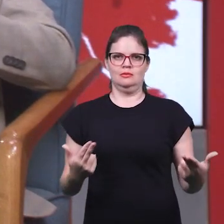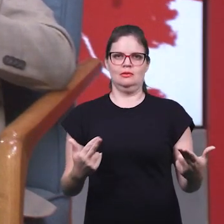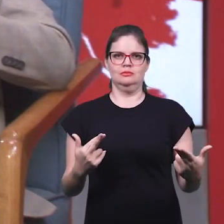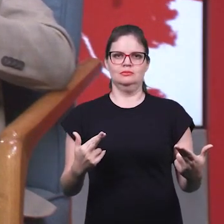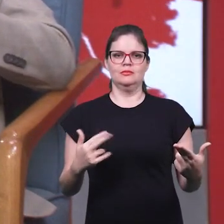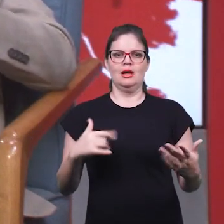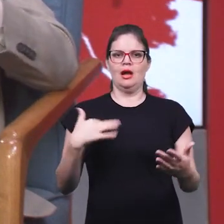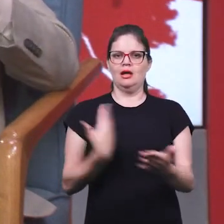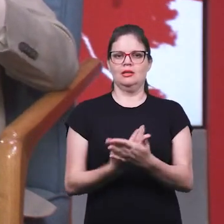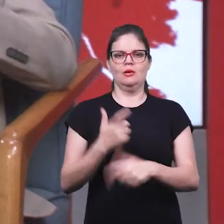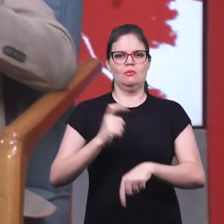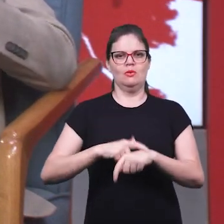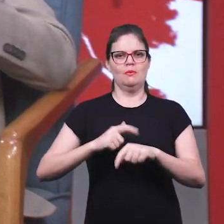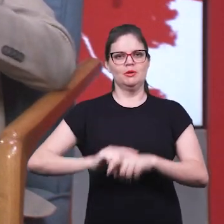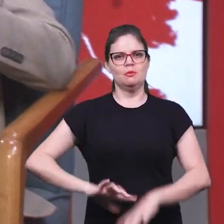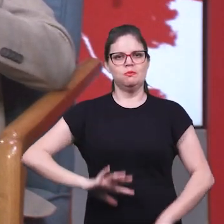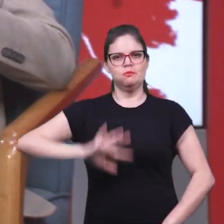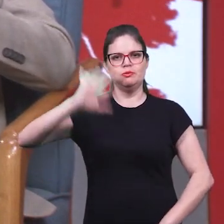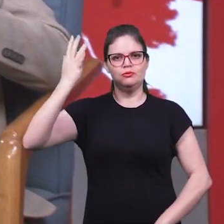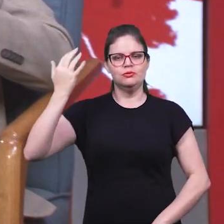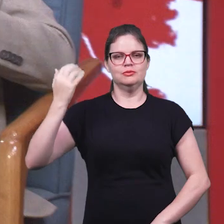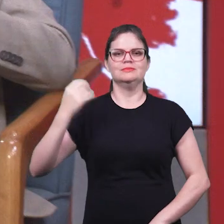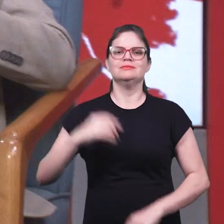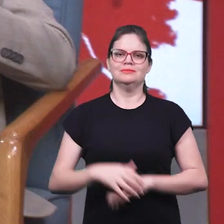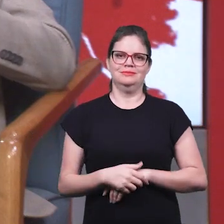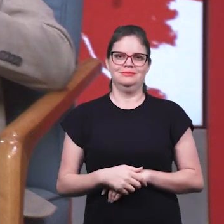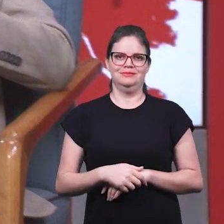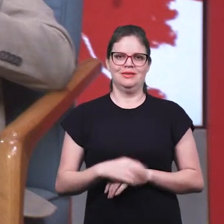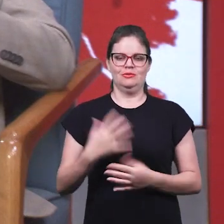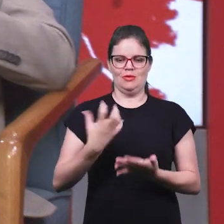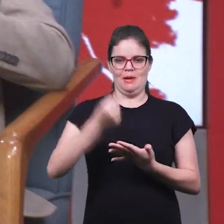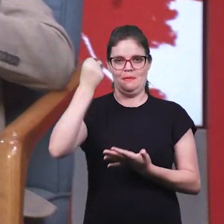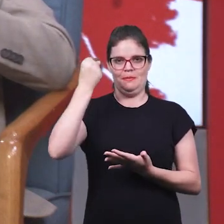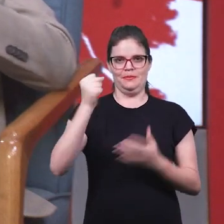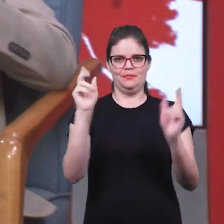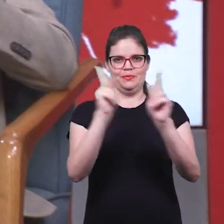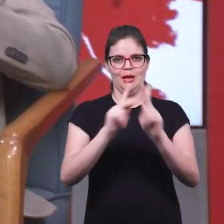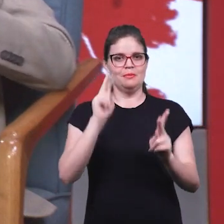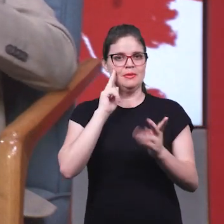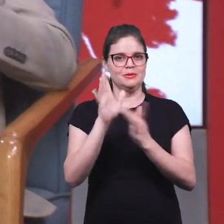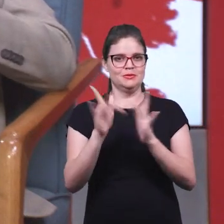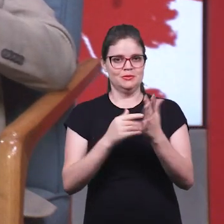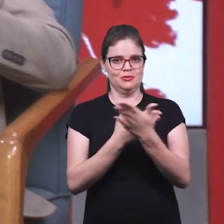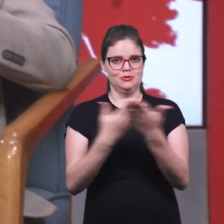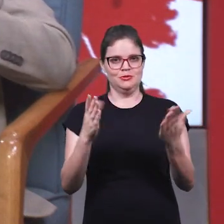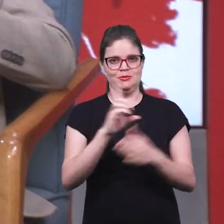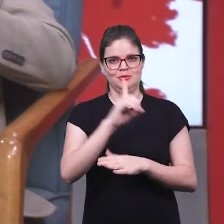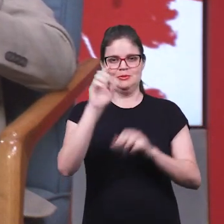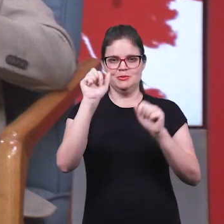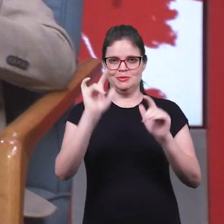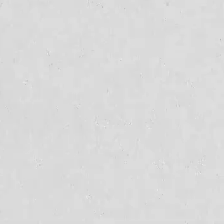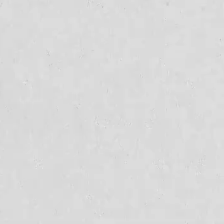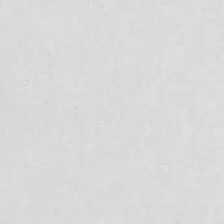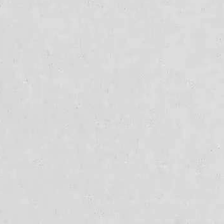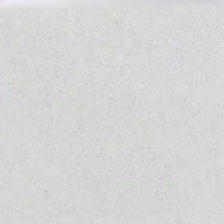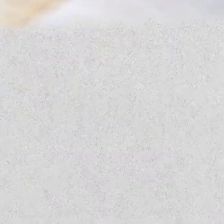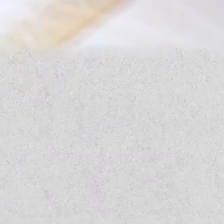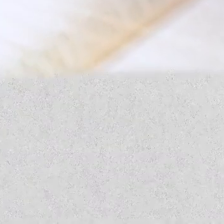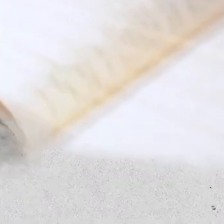igreja até o toque da última trombeta. A paz do Senhor a todos, que o Senhor nos abençoe.